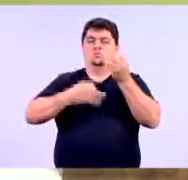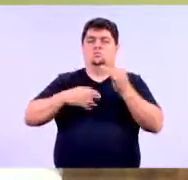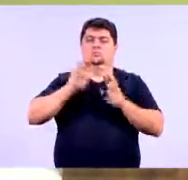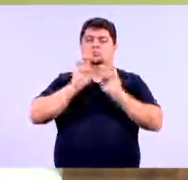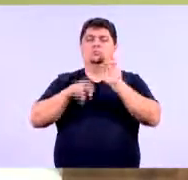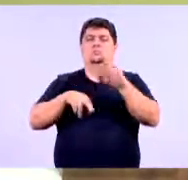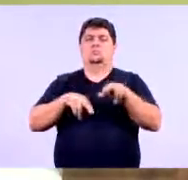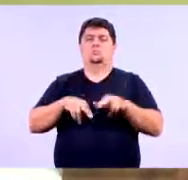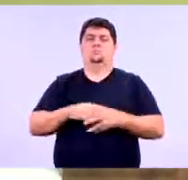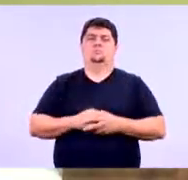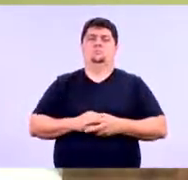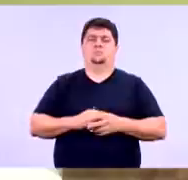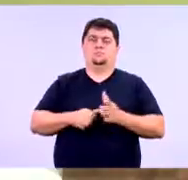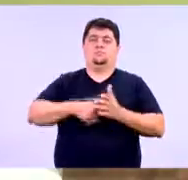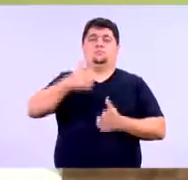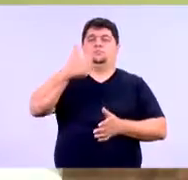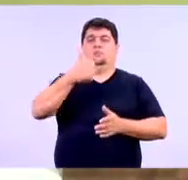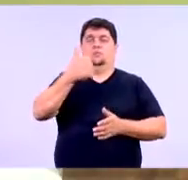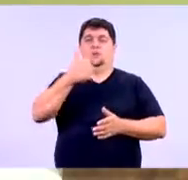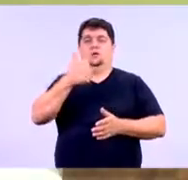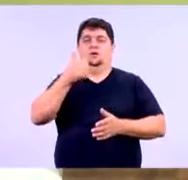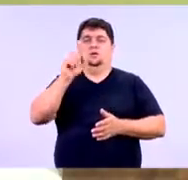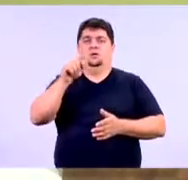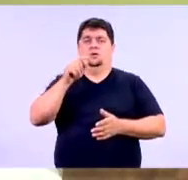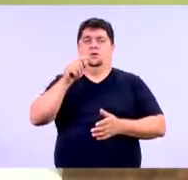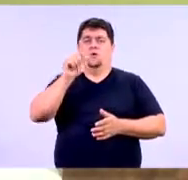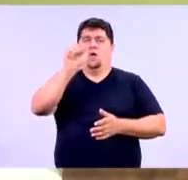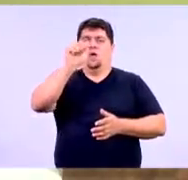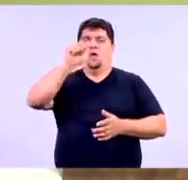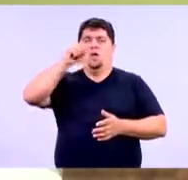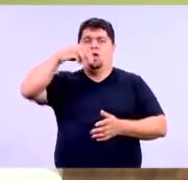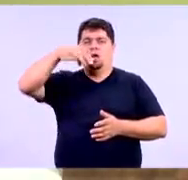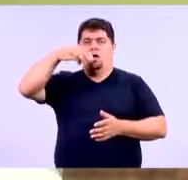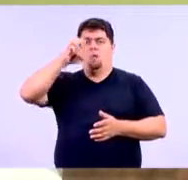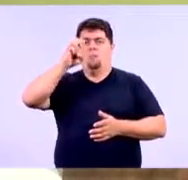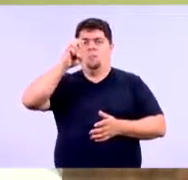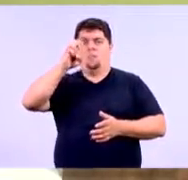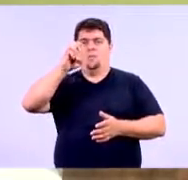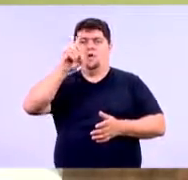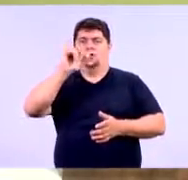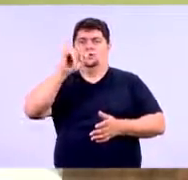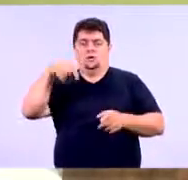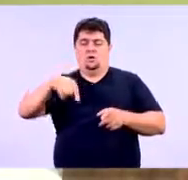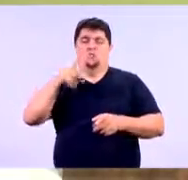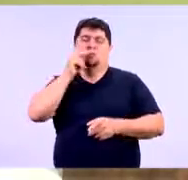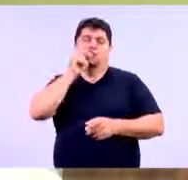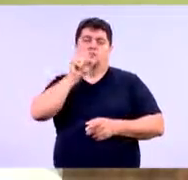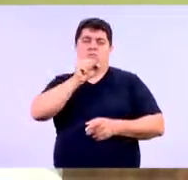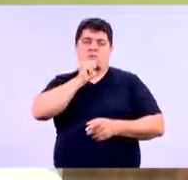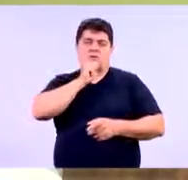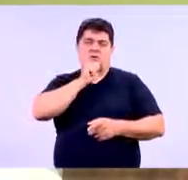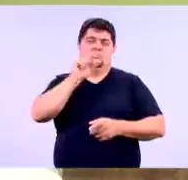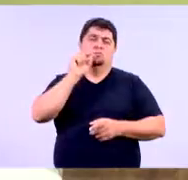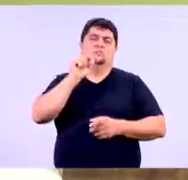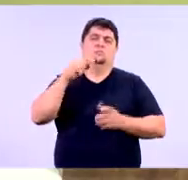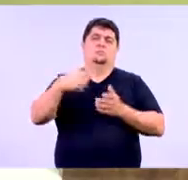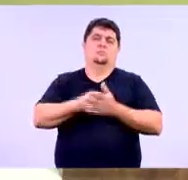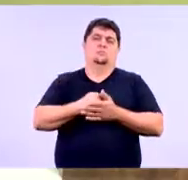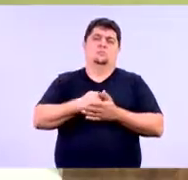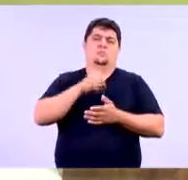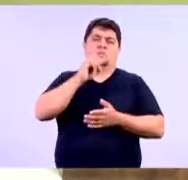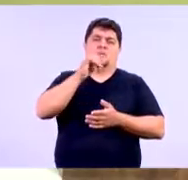responder agora. A primeira foi do Amed, não é isso, Amed, aqui de Porto Velho? Ele perguntou o seguinte: se